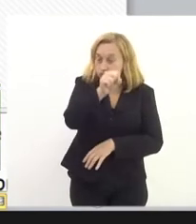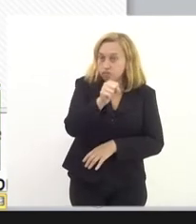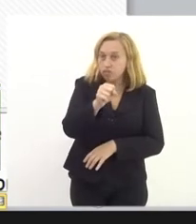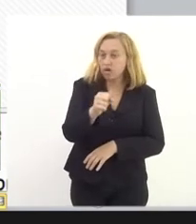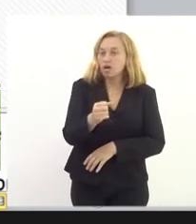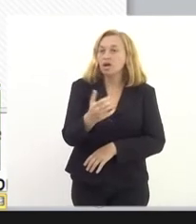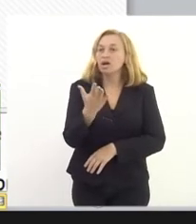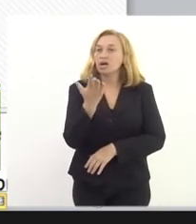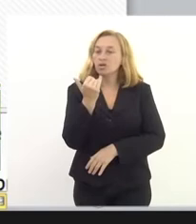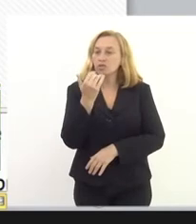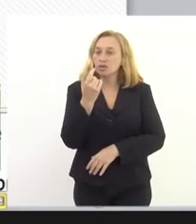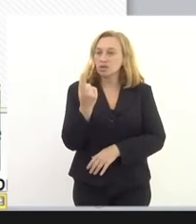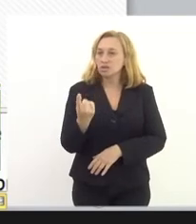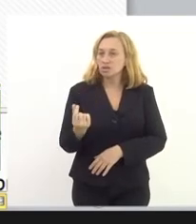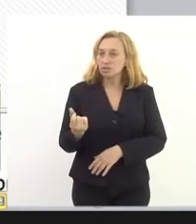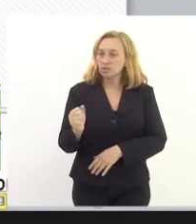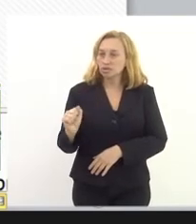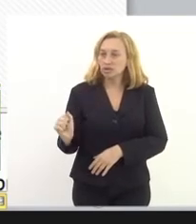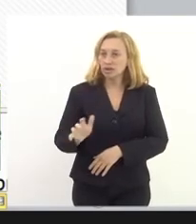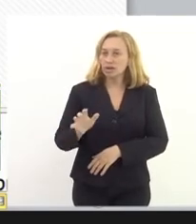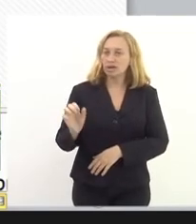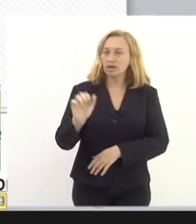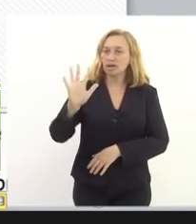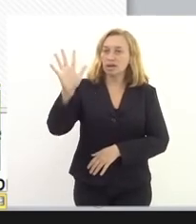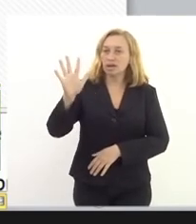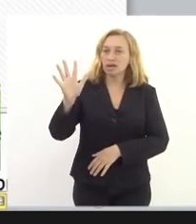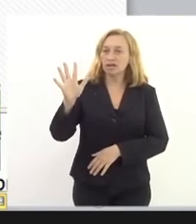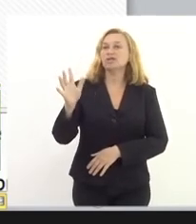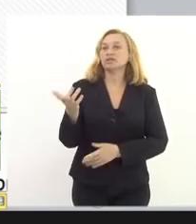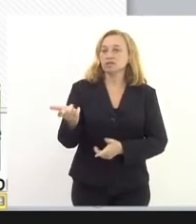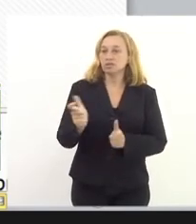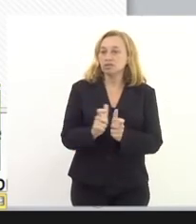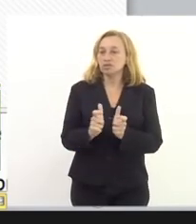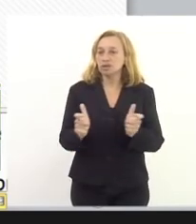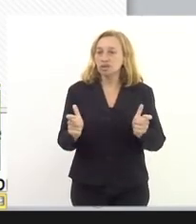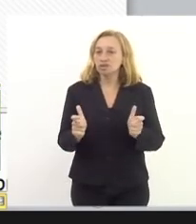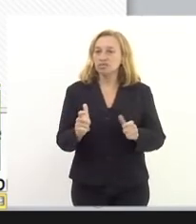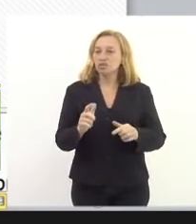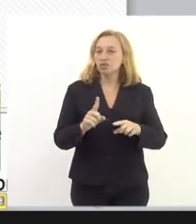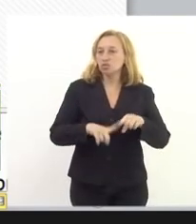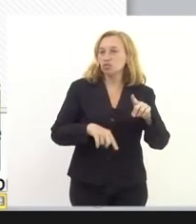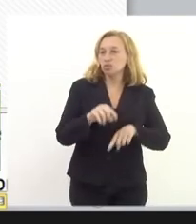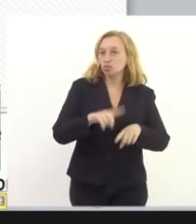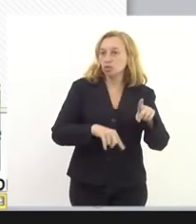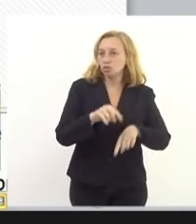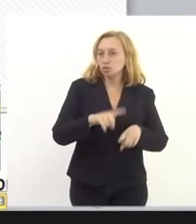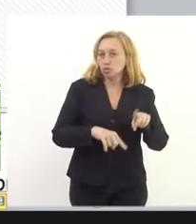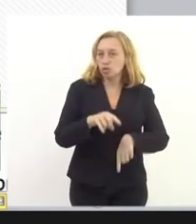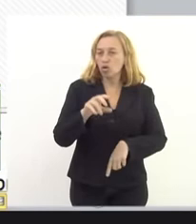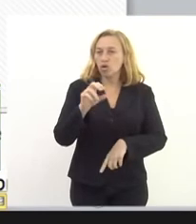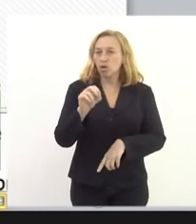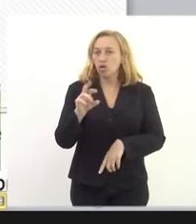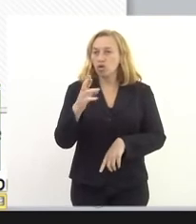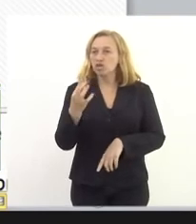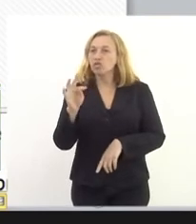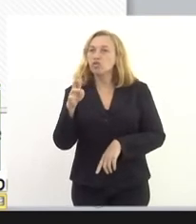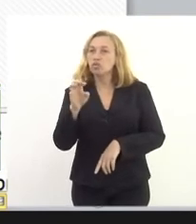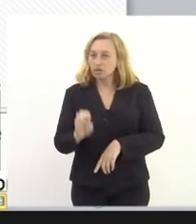um peso maior e um crescimento maior dos produtos, sobretudo hortifruti e canjeiros,